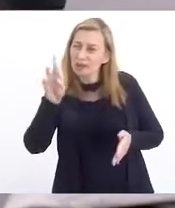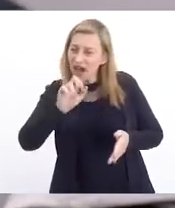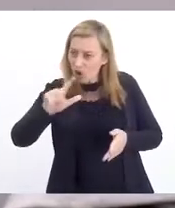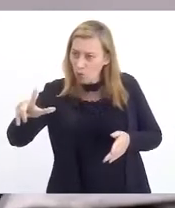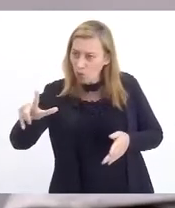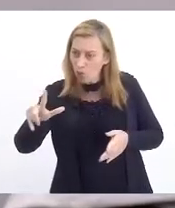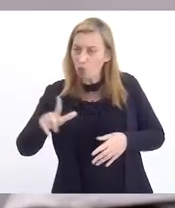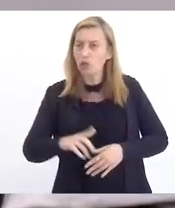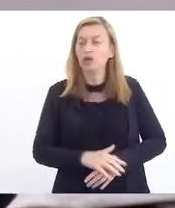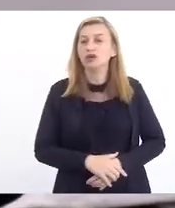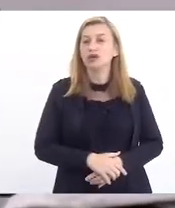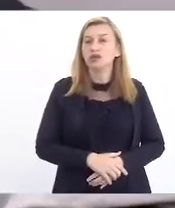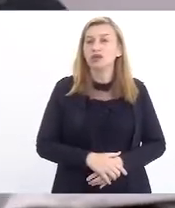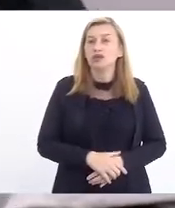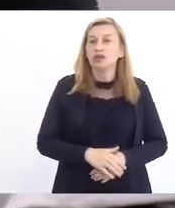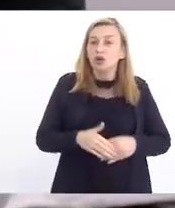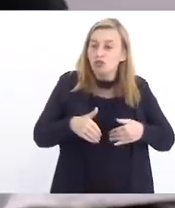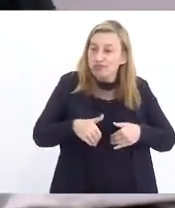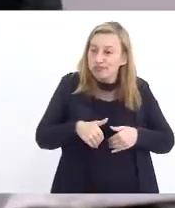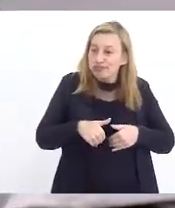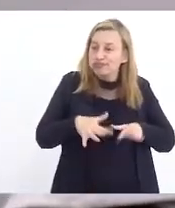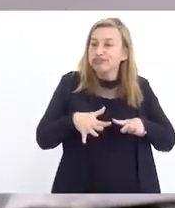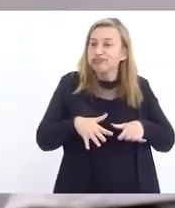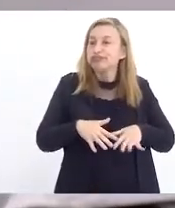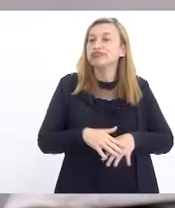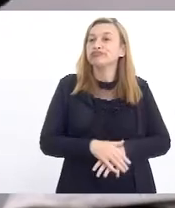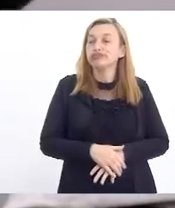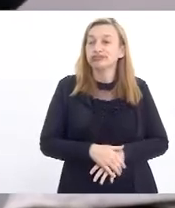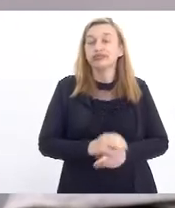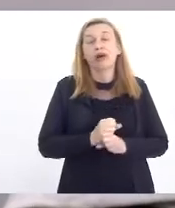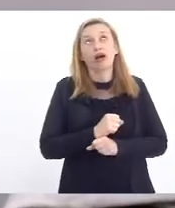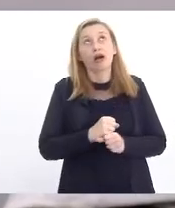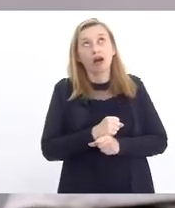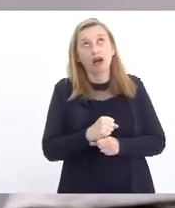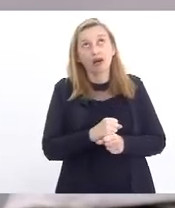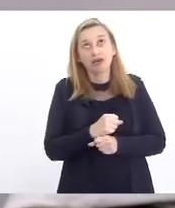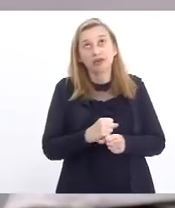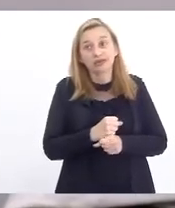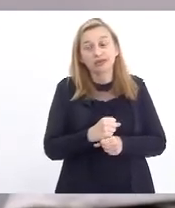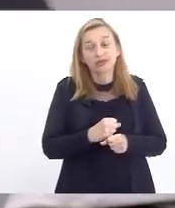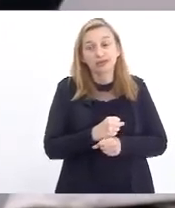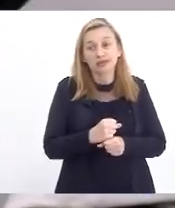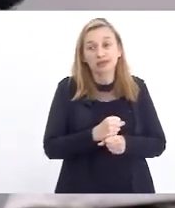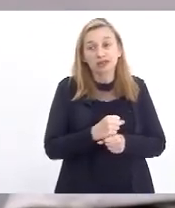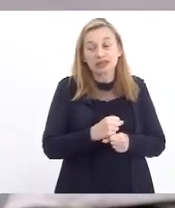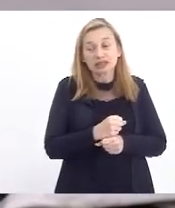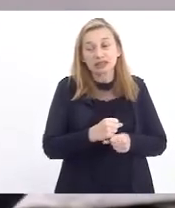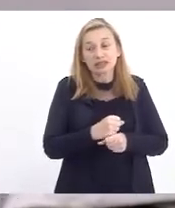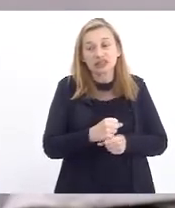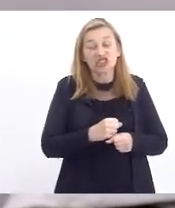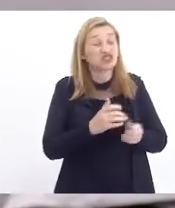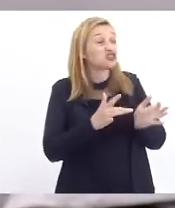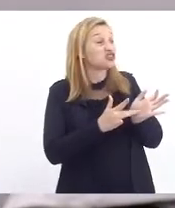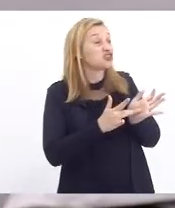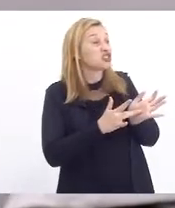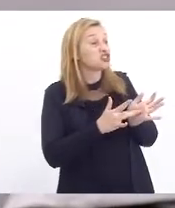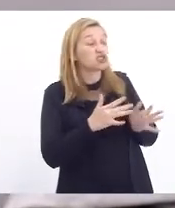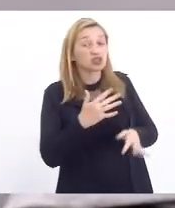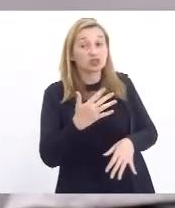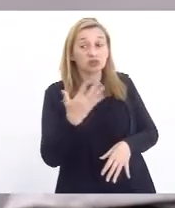né? Nós fomos empurrados com a barriga muito tempo, anos, foi um parto conseguir